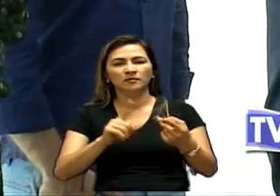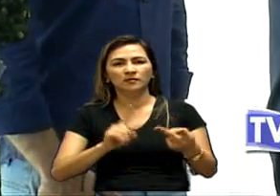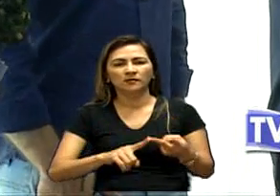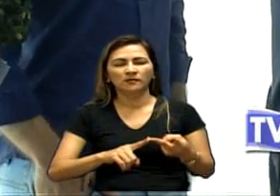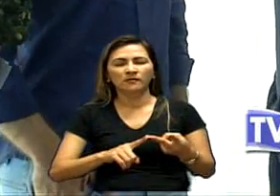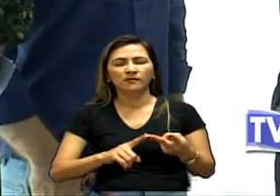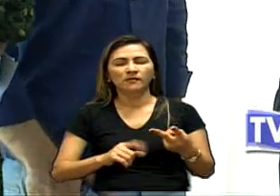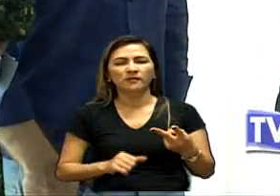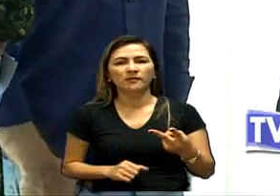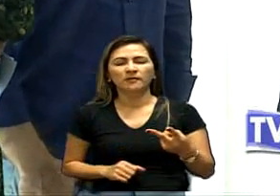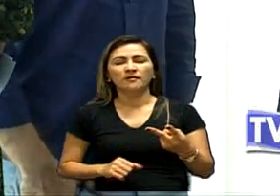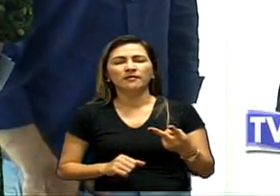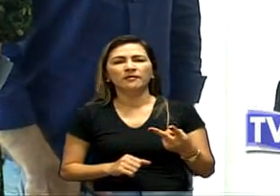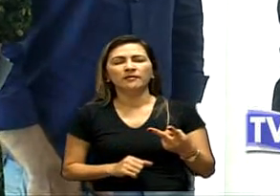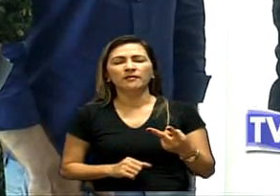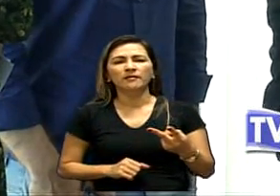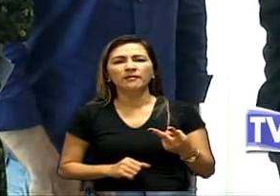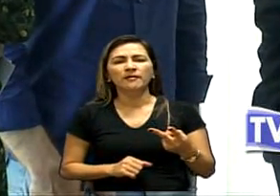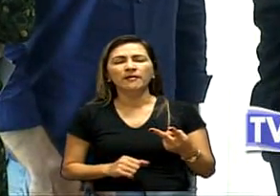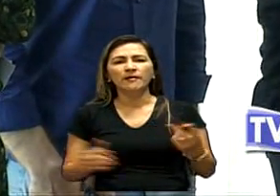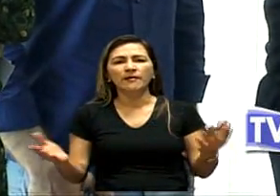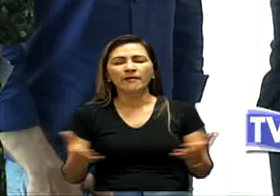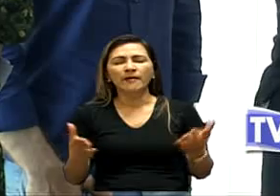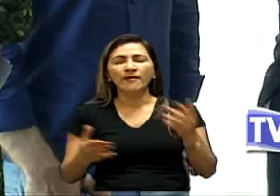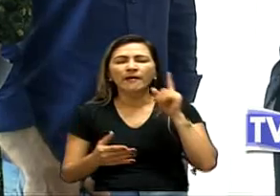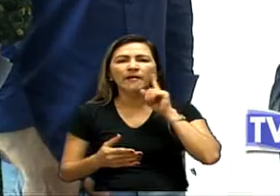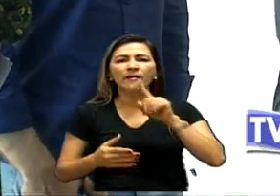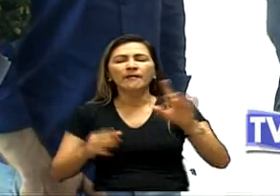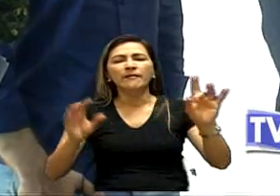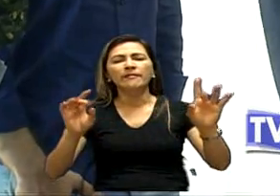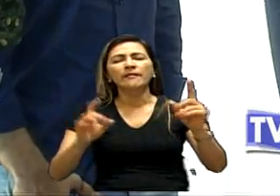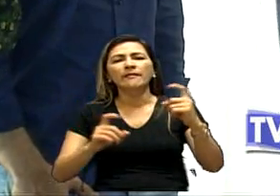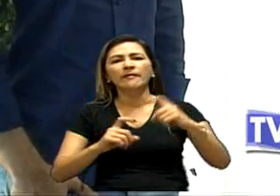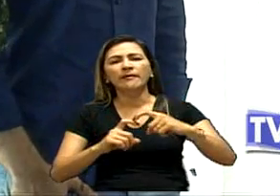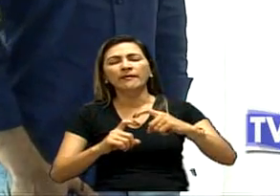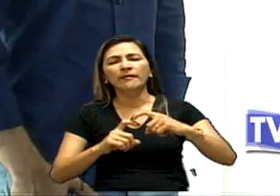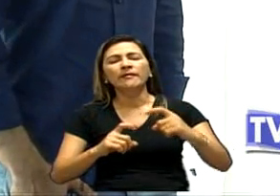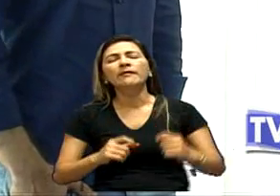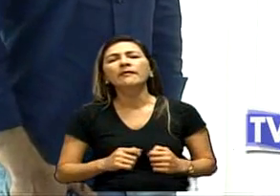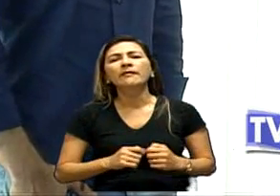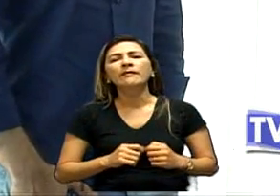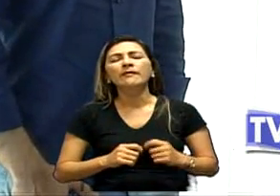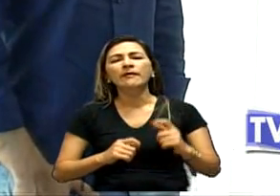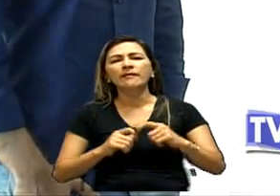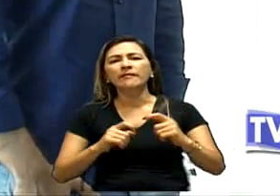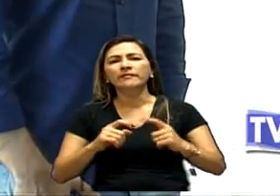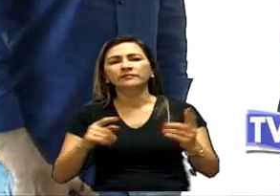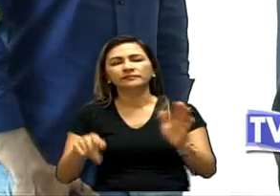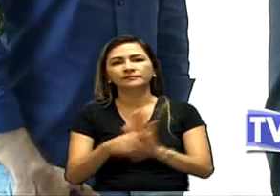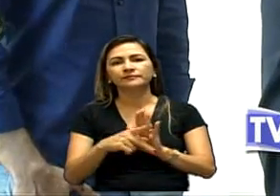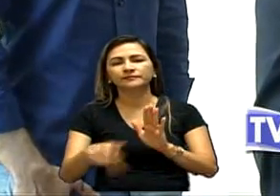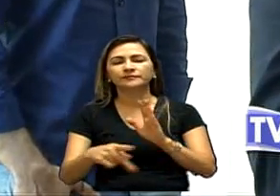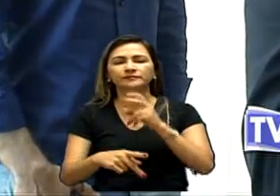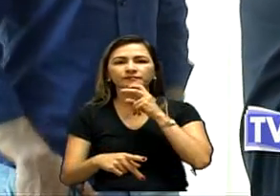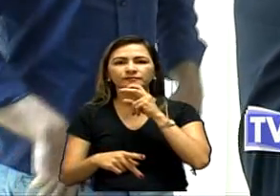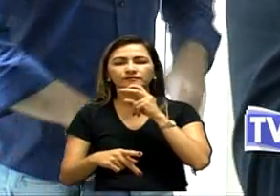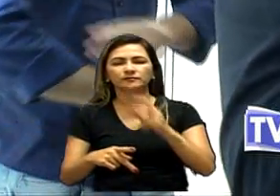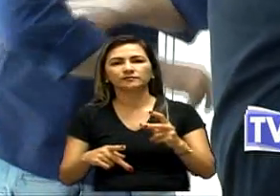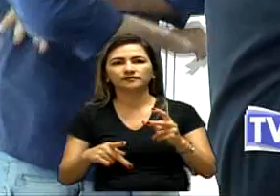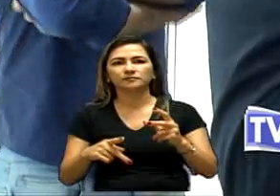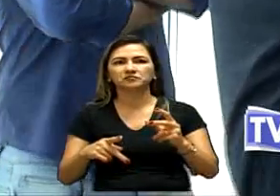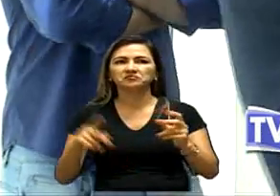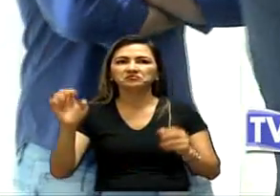Congratular. Primeiro, hoje é dia do médico, né? Parabenizar todos os médicos da municipalidade, do nosso estado, do nosso